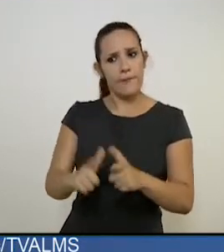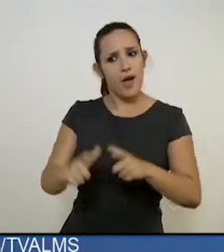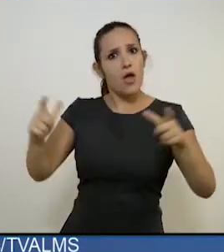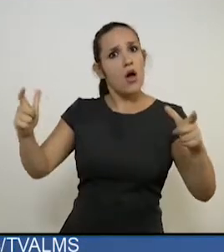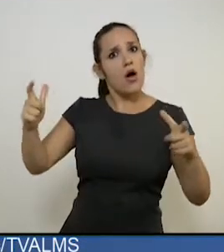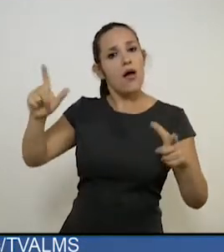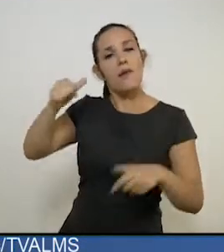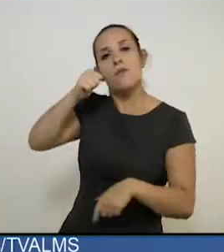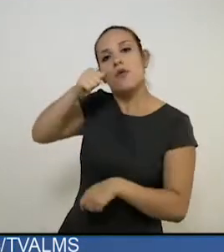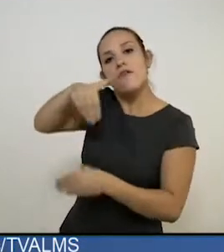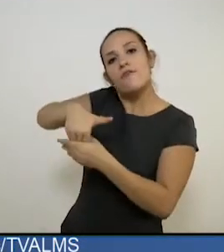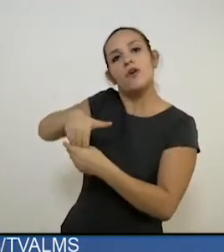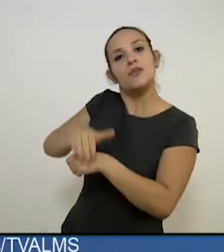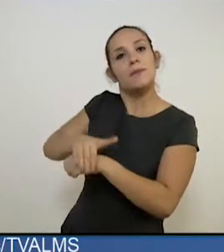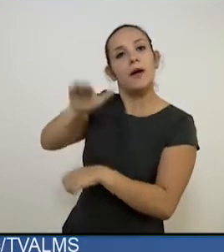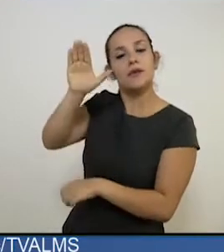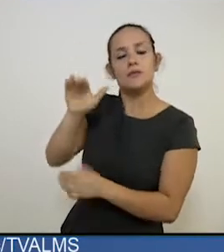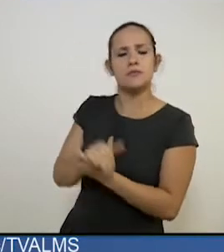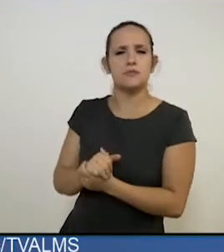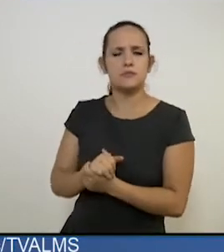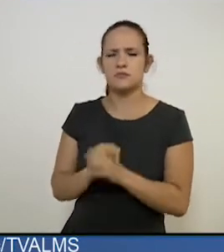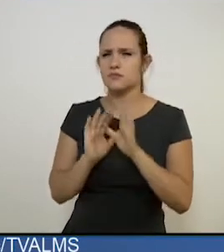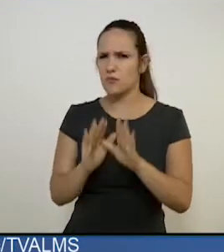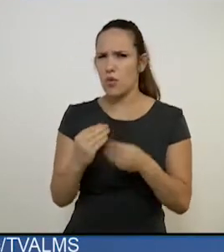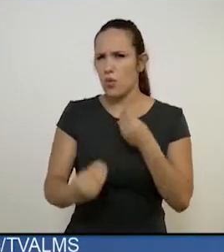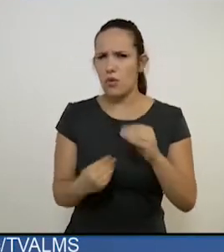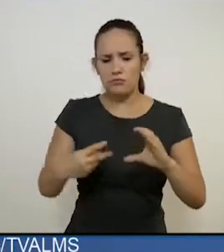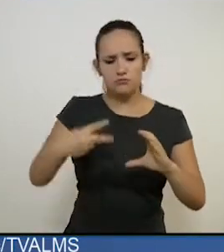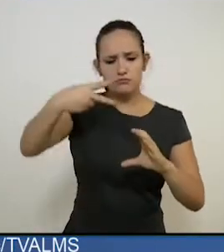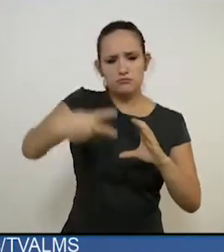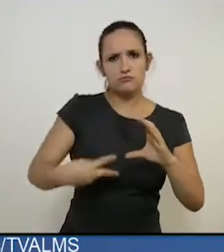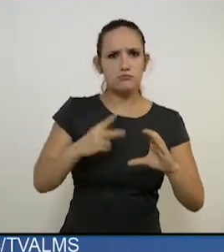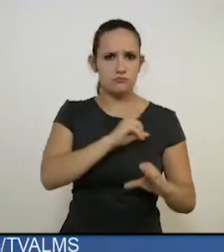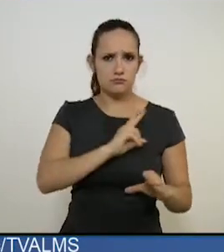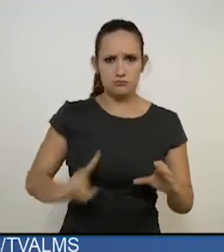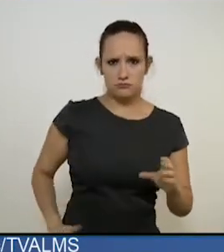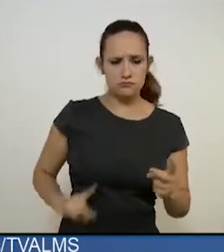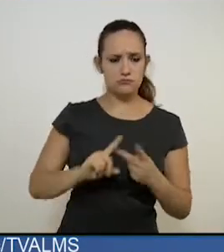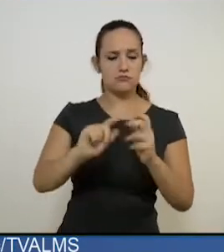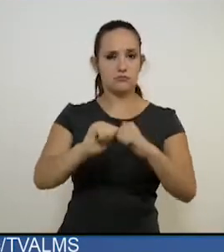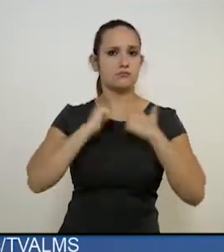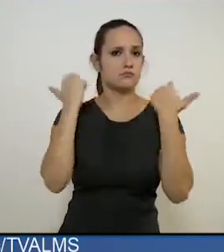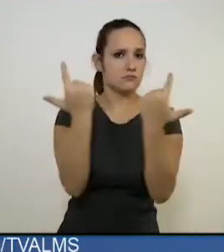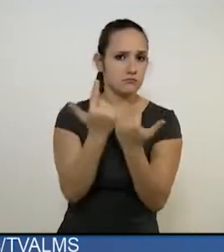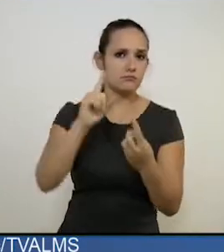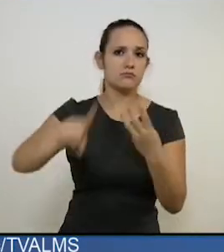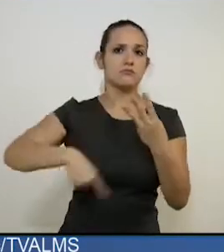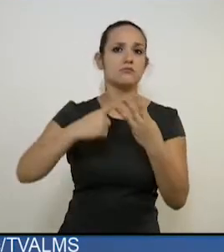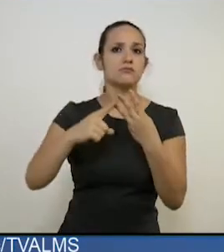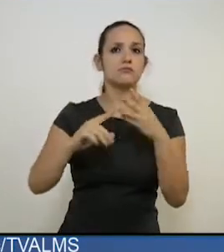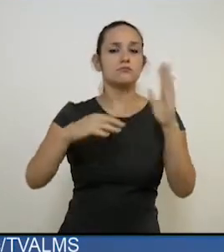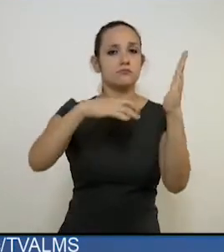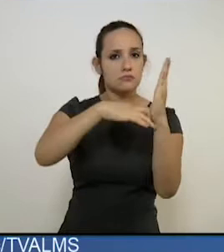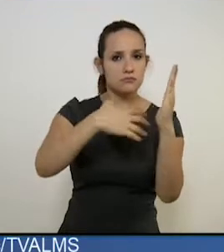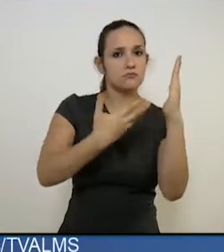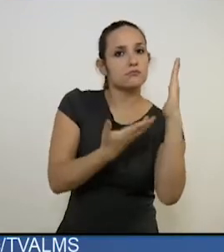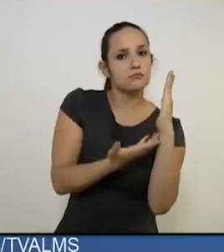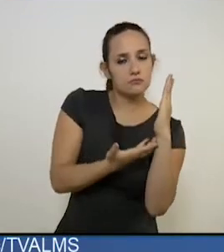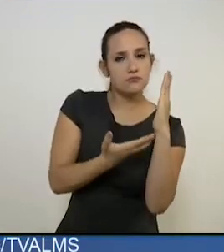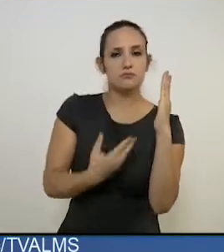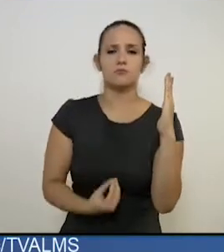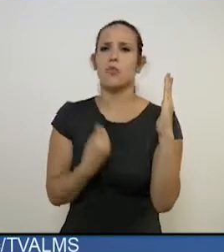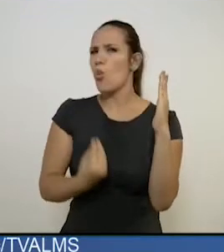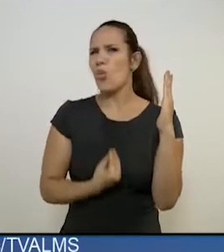mulheres, como é que as câmaras de vereadores, assembleias legislativas, Câmara Federal, Senado